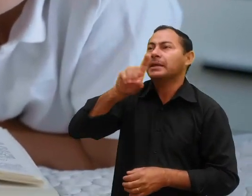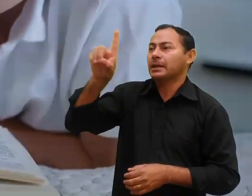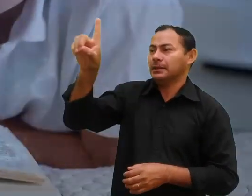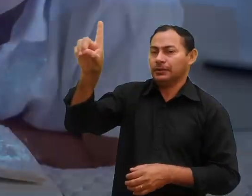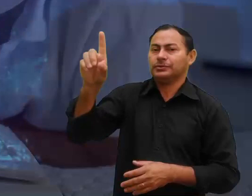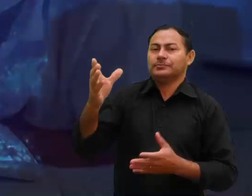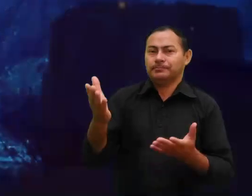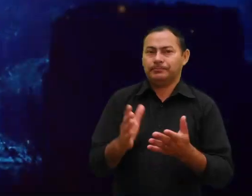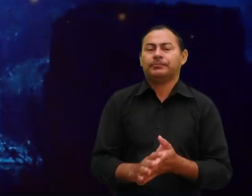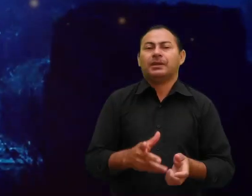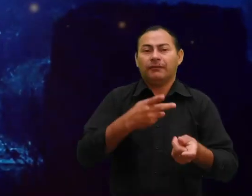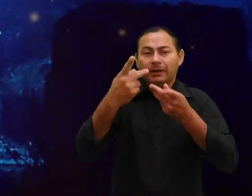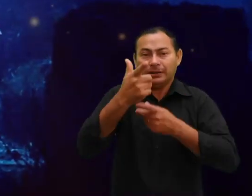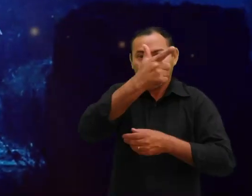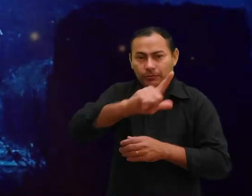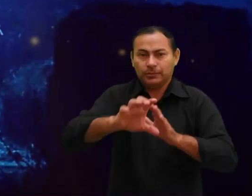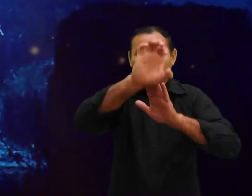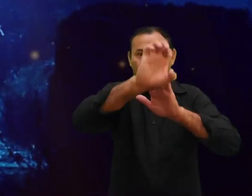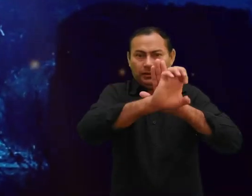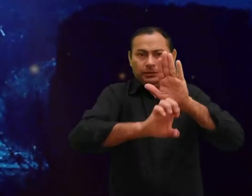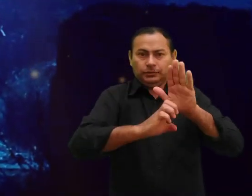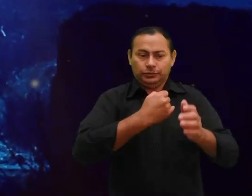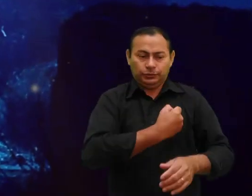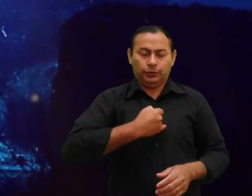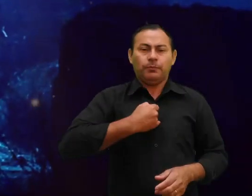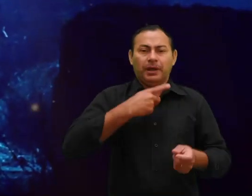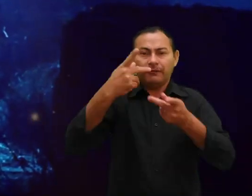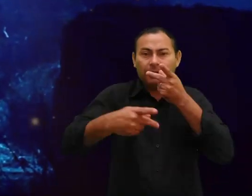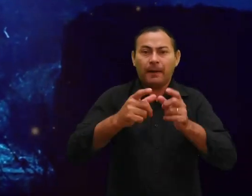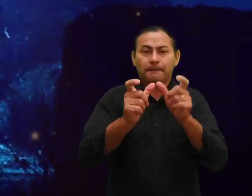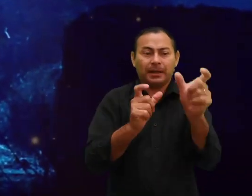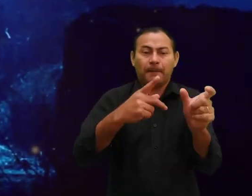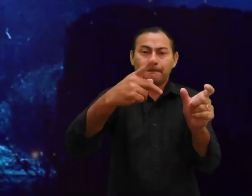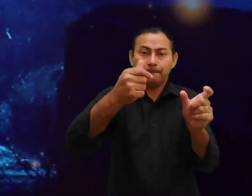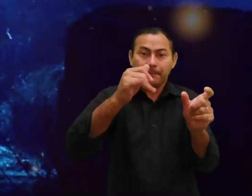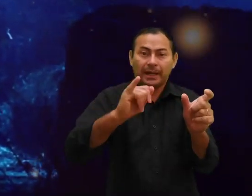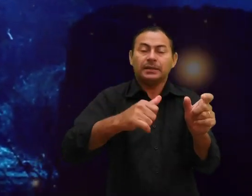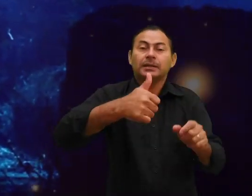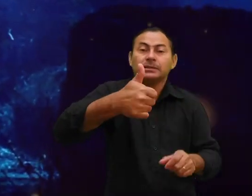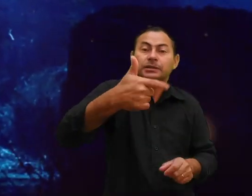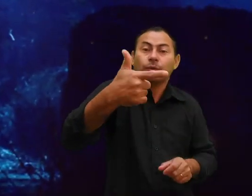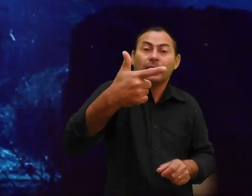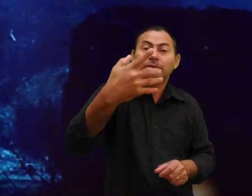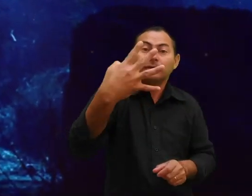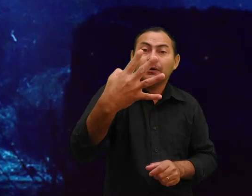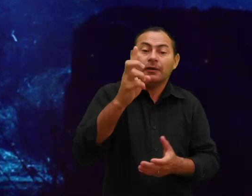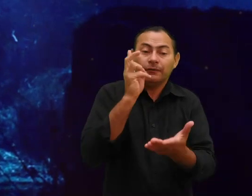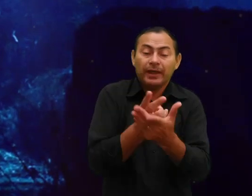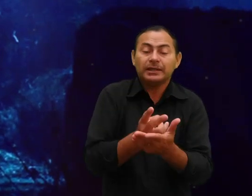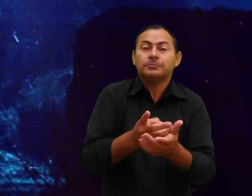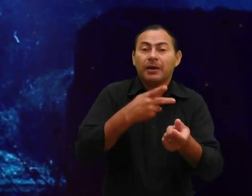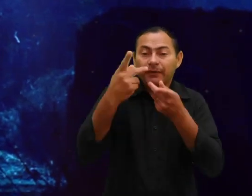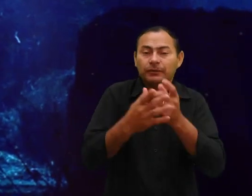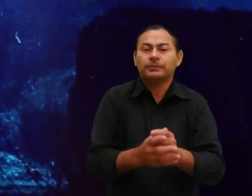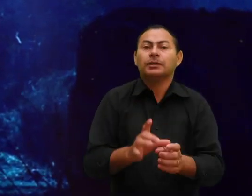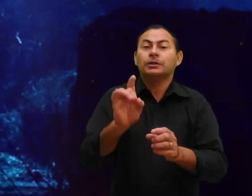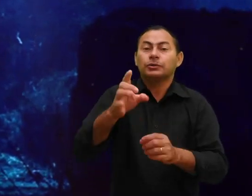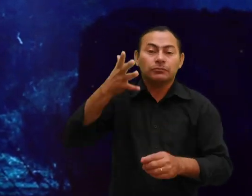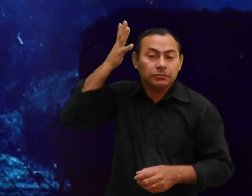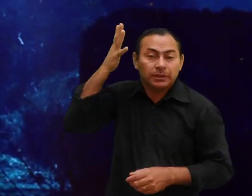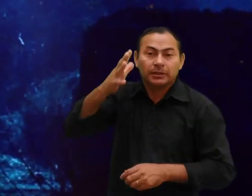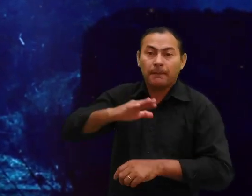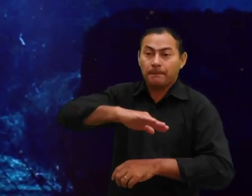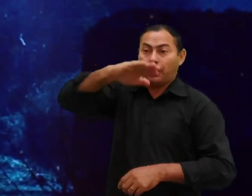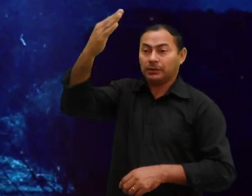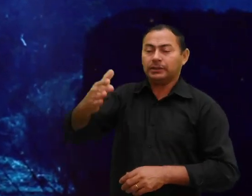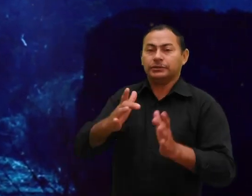Pai. Repetindo, no Evangelho de João, ele mencionou a palavra Pai 124 vezes. E só no Sermão